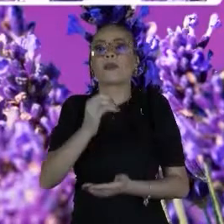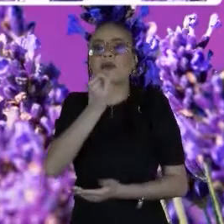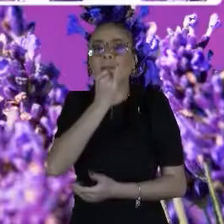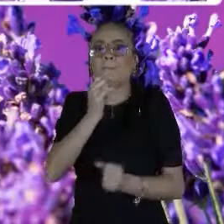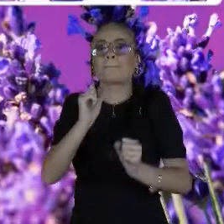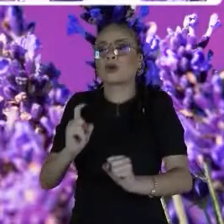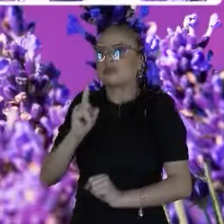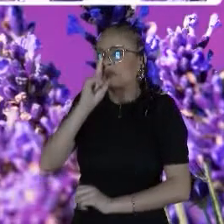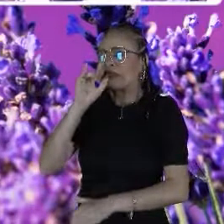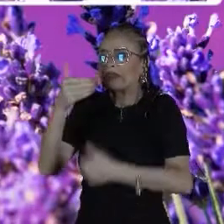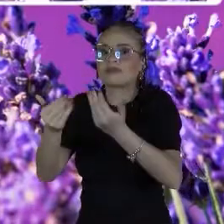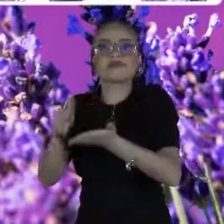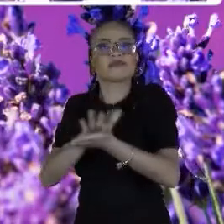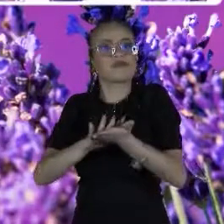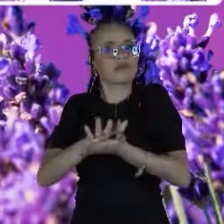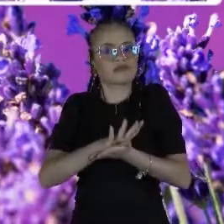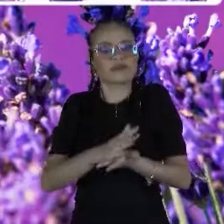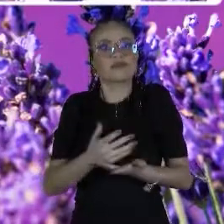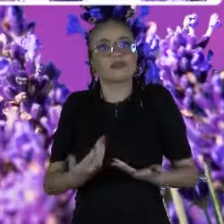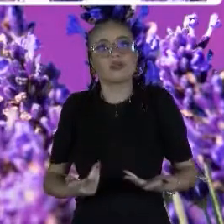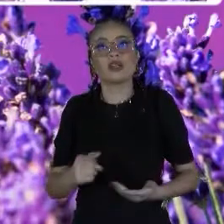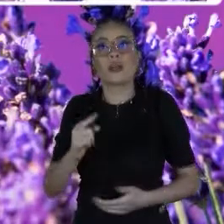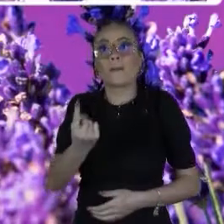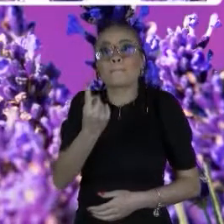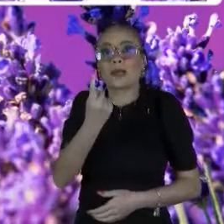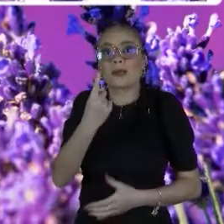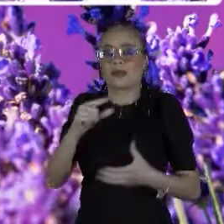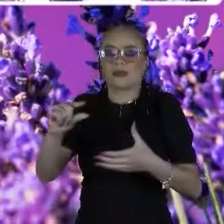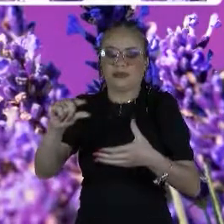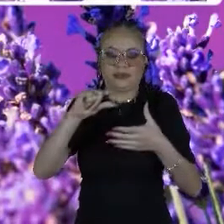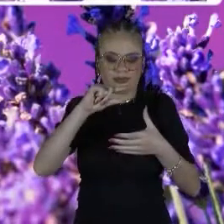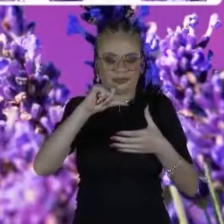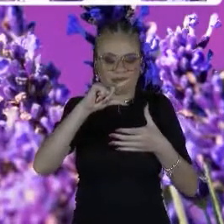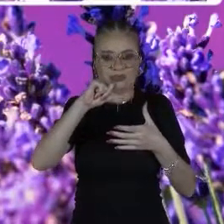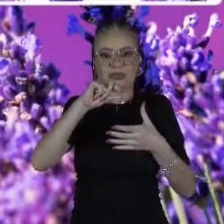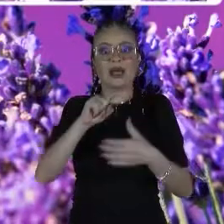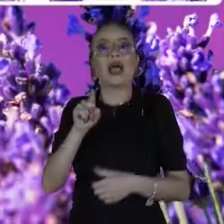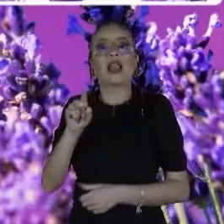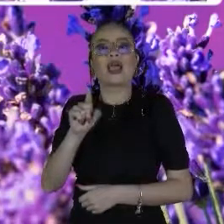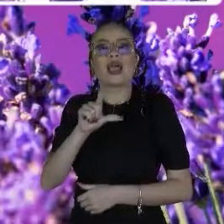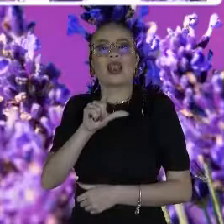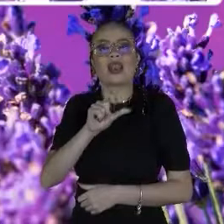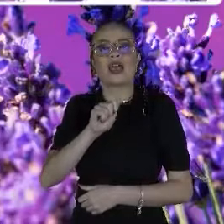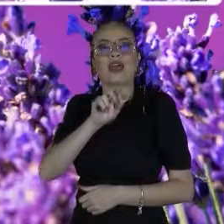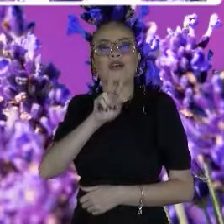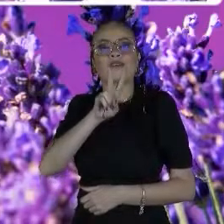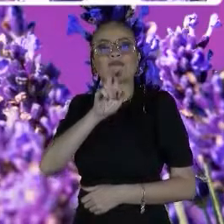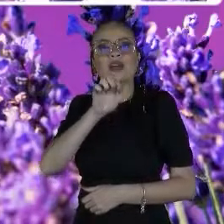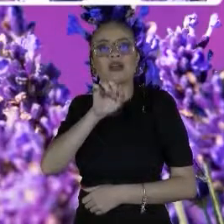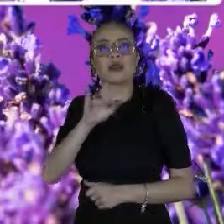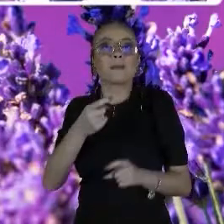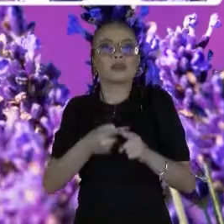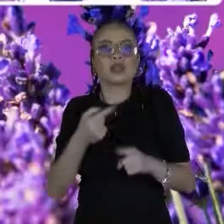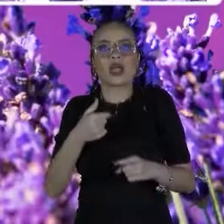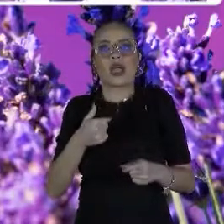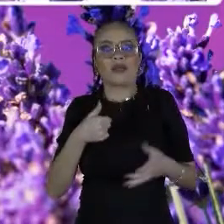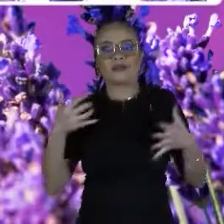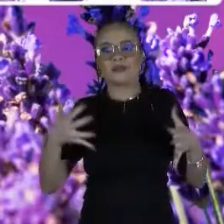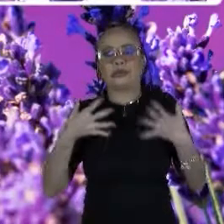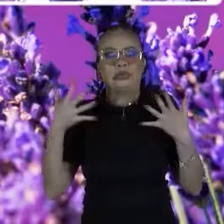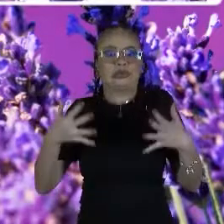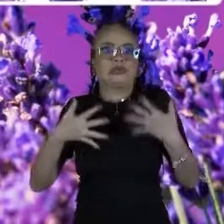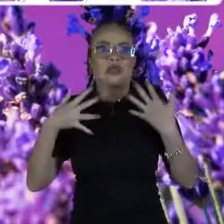colaterais lavanda gente ele foi o primeiro óleo que me impactou justamente porque eu desde criança muito animada muito